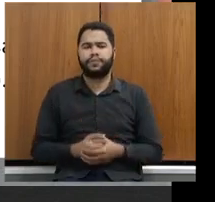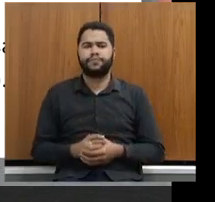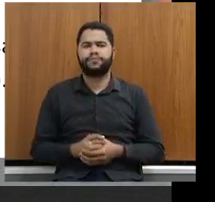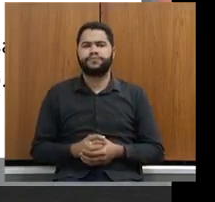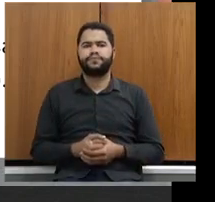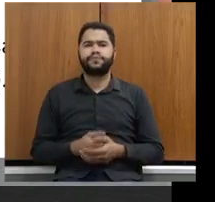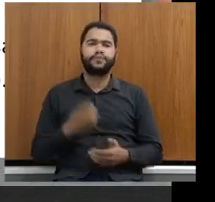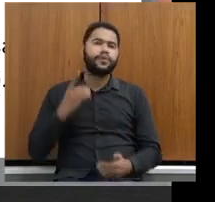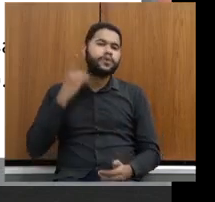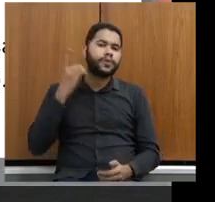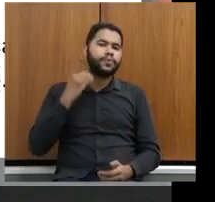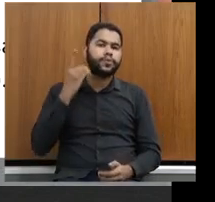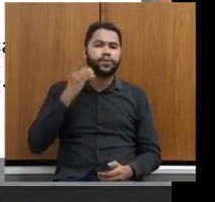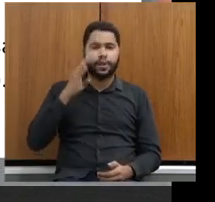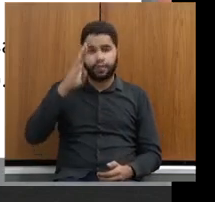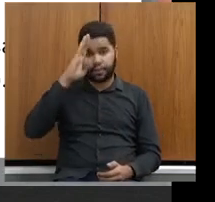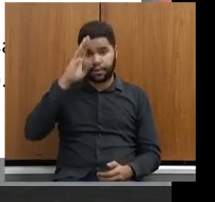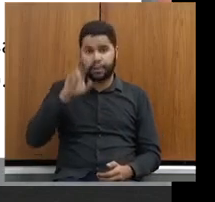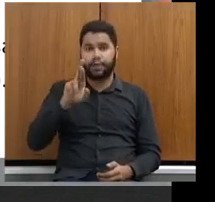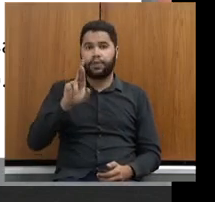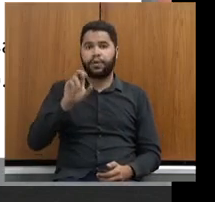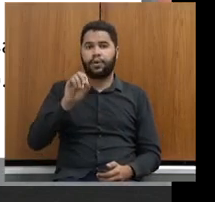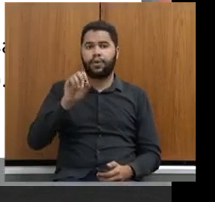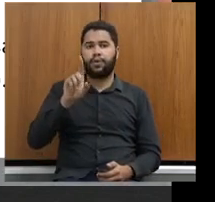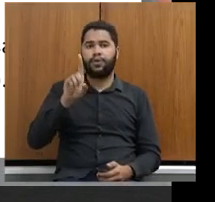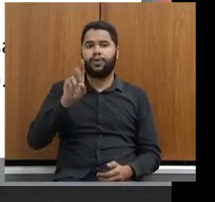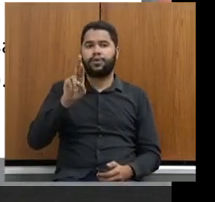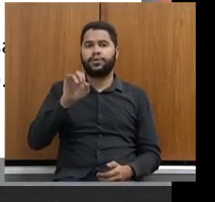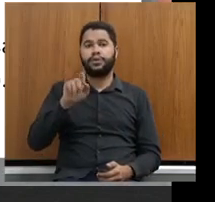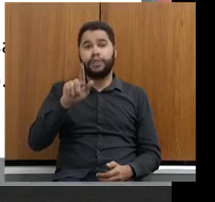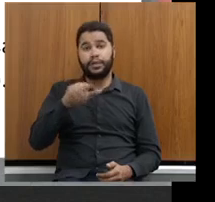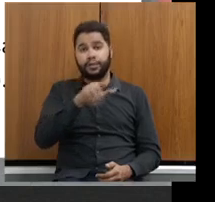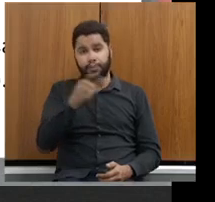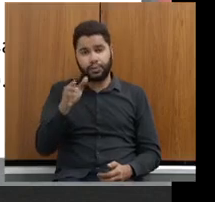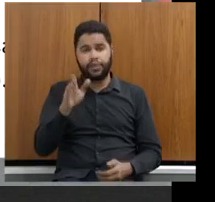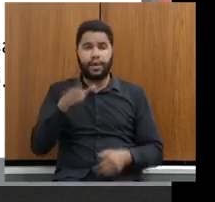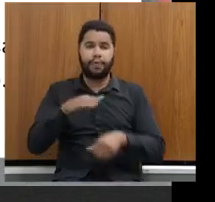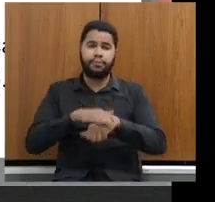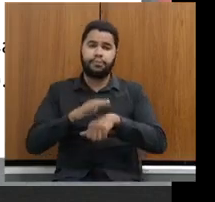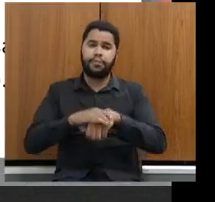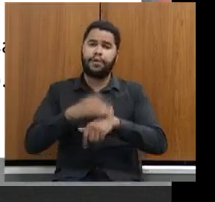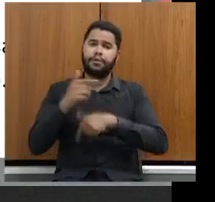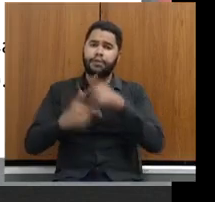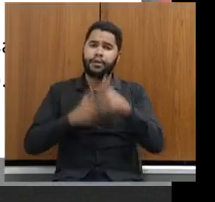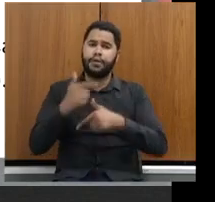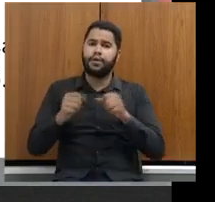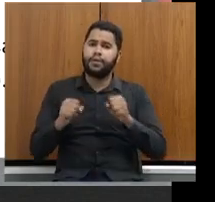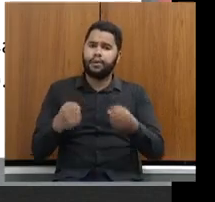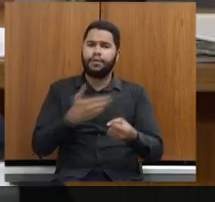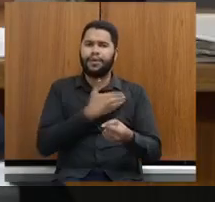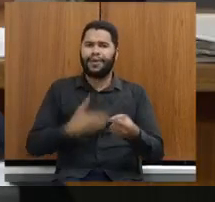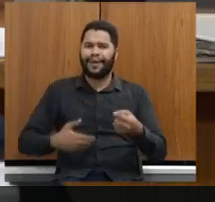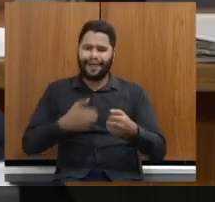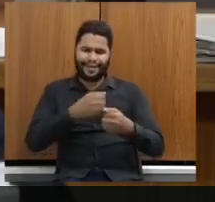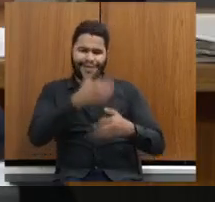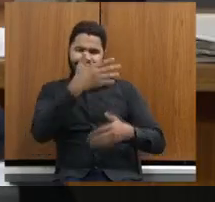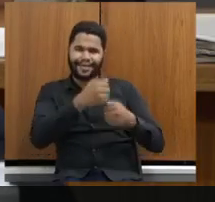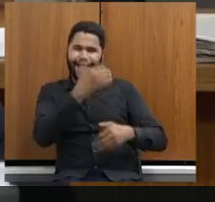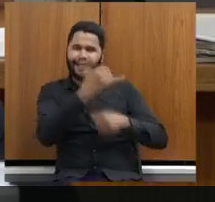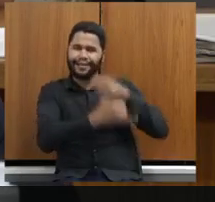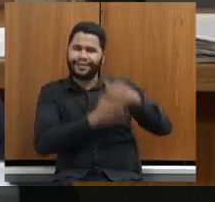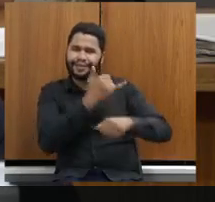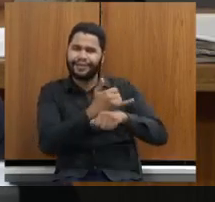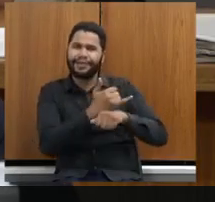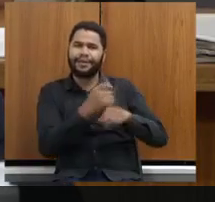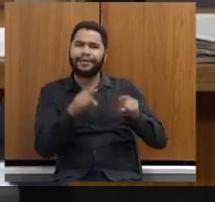deputado Sargento Rodrigues que o show que é um expert em segurança pública quando a gente lida com base de idade com a gente lida com inteligência